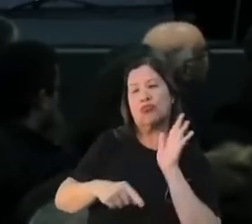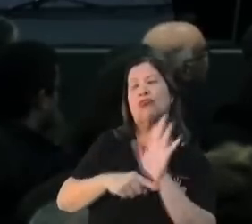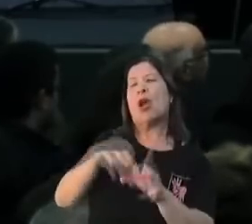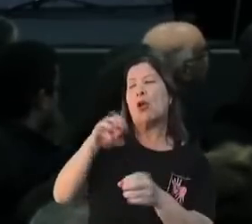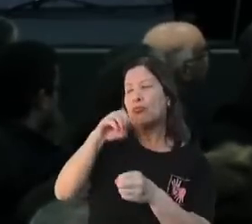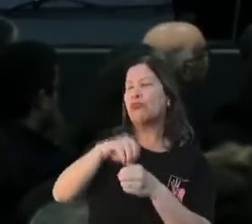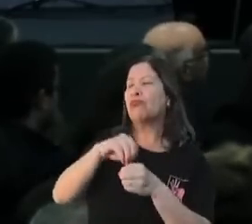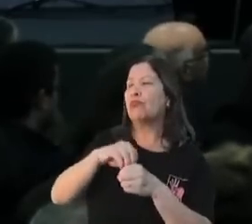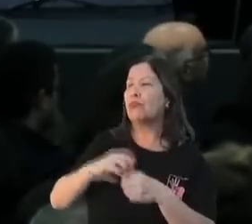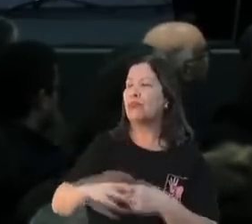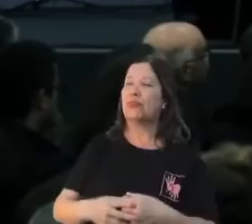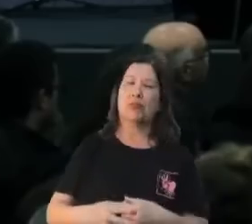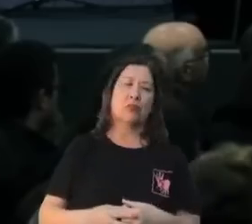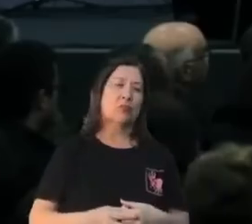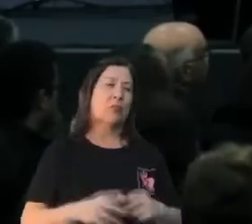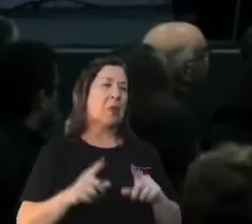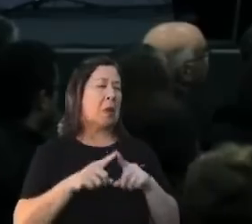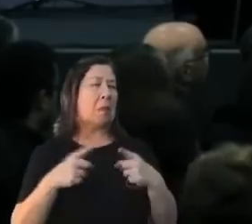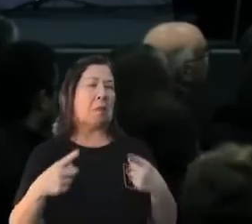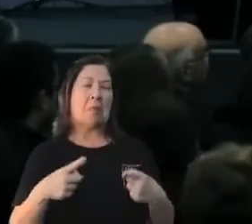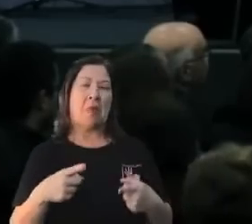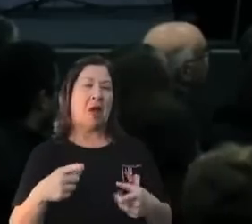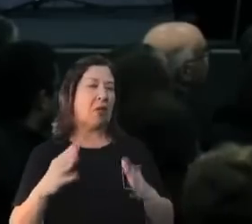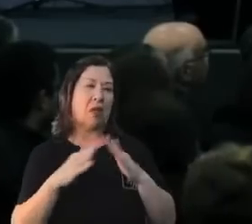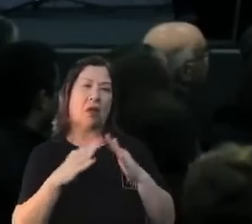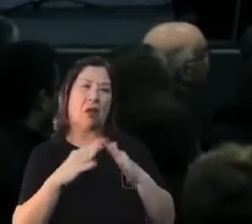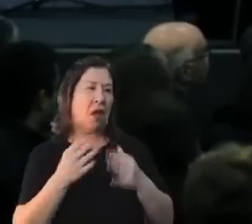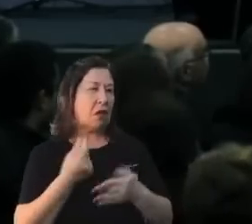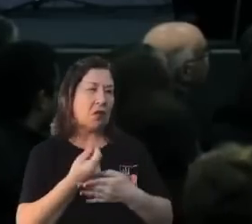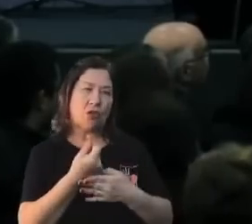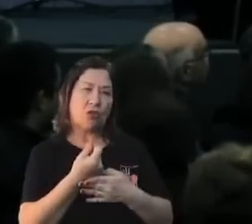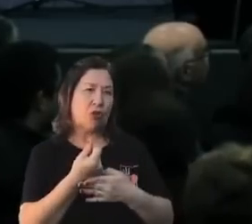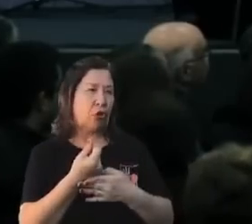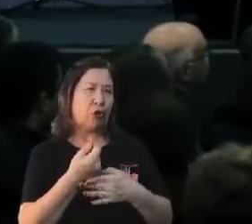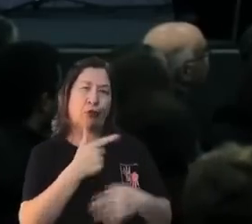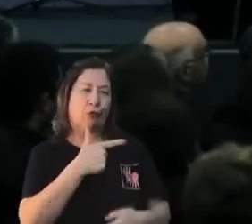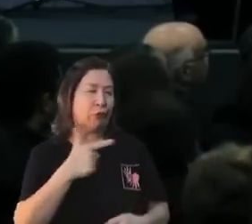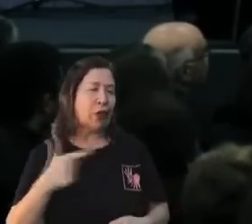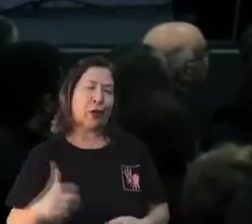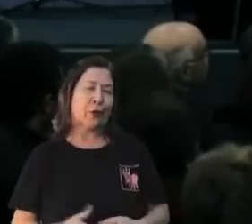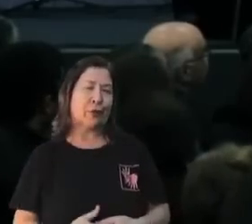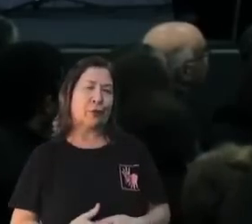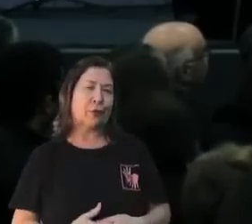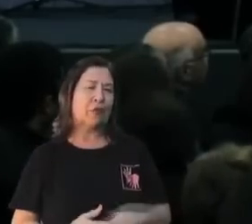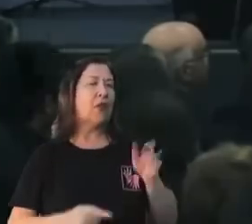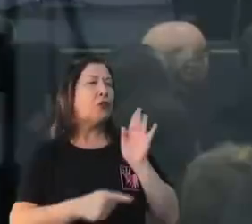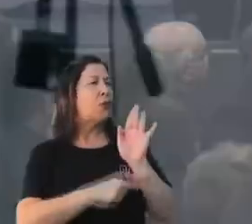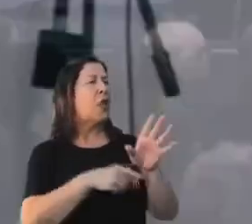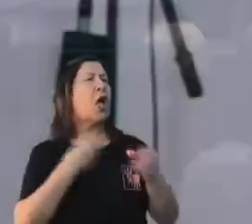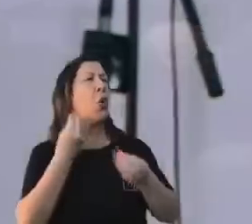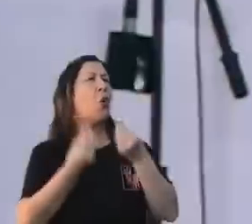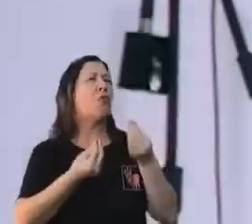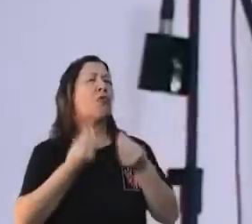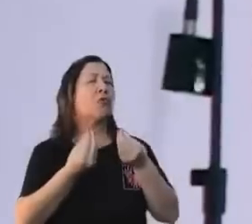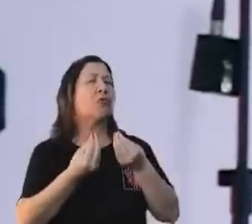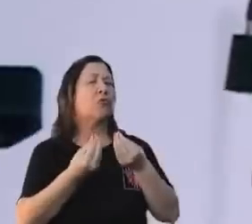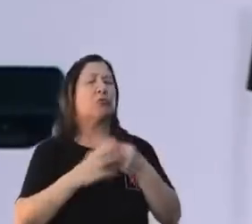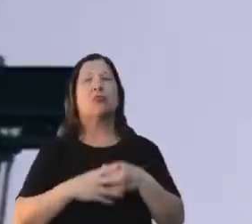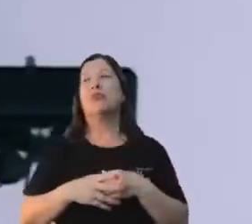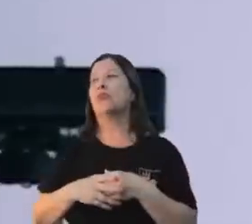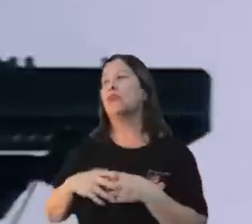Tota disse: mas Lourdes, lá em casa não tem dinheiro, não tem um centavo, nós vamos fazer o quê? Não, mas nós vamos ter que